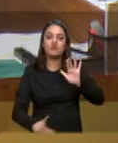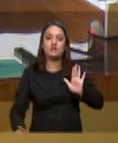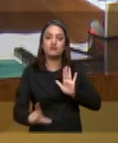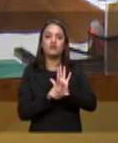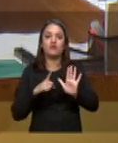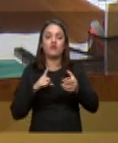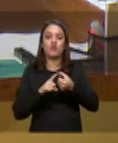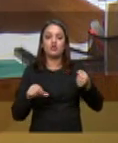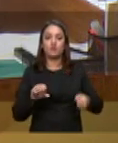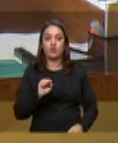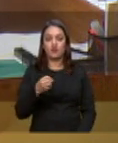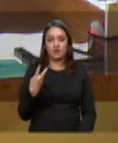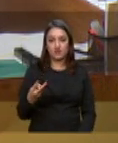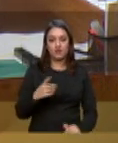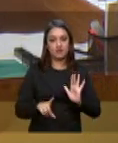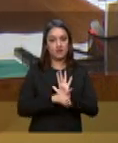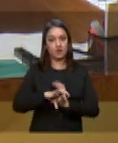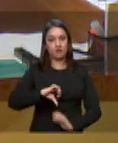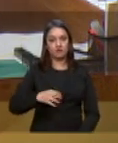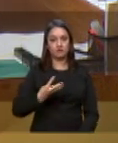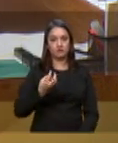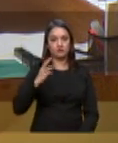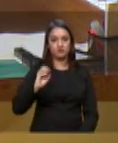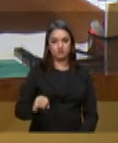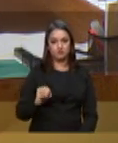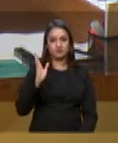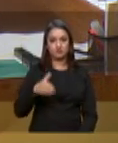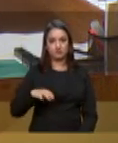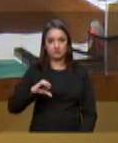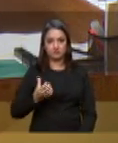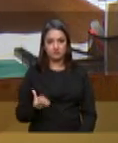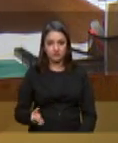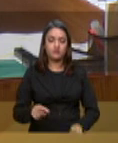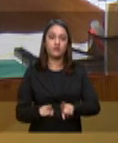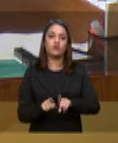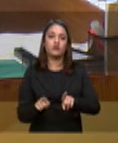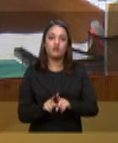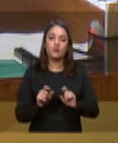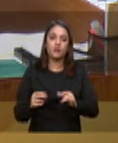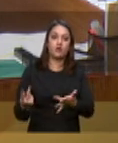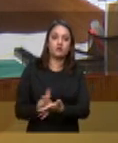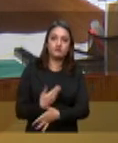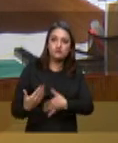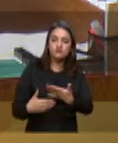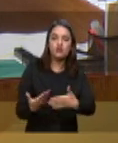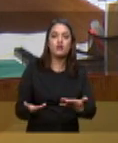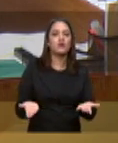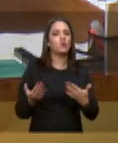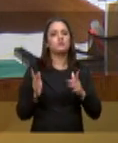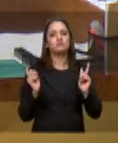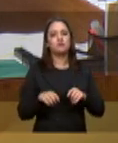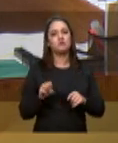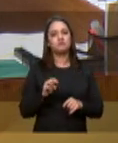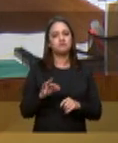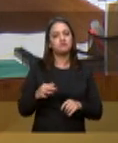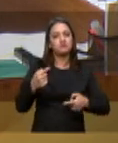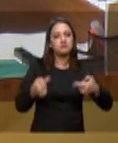artigo 83 da Lei 9.430, de 96, e o avanço do quadro social reabre à Corte a possibilidade de enfrentar a